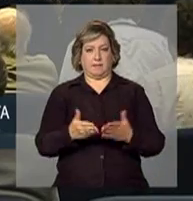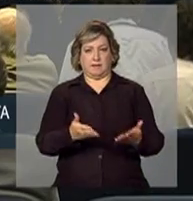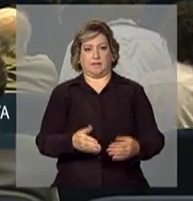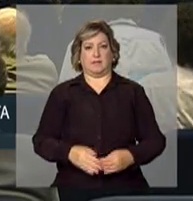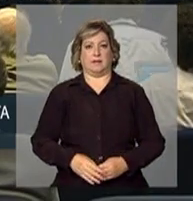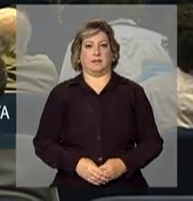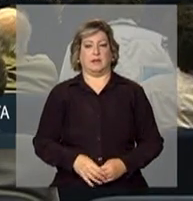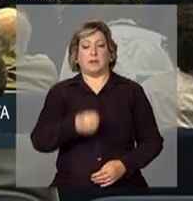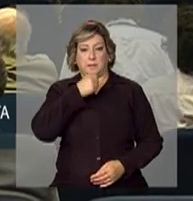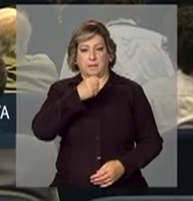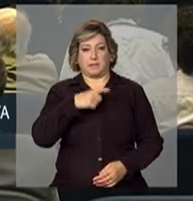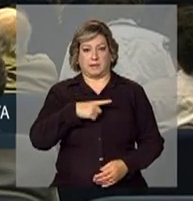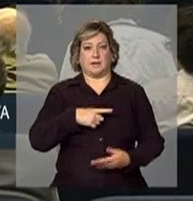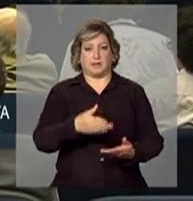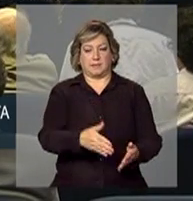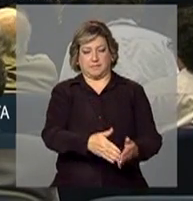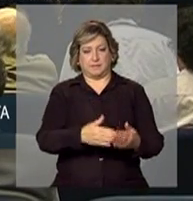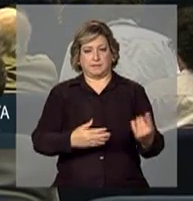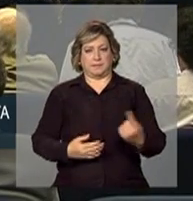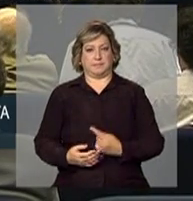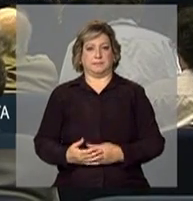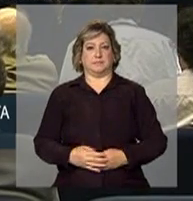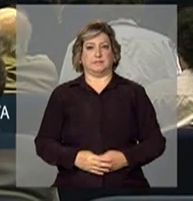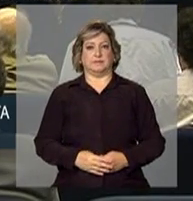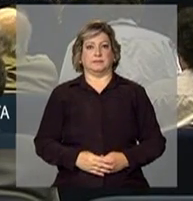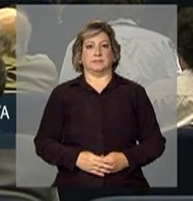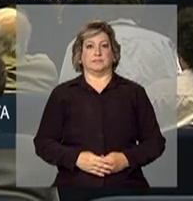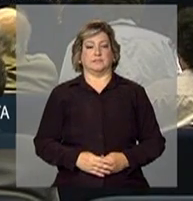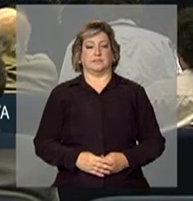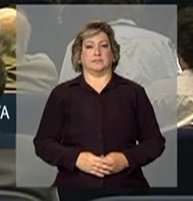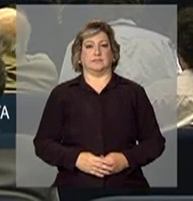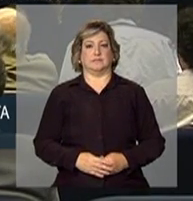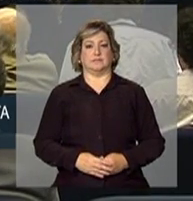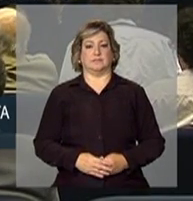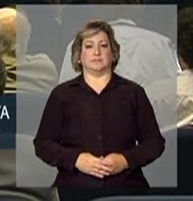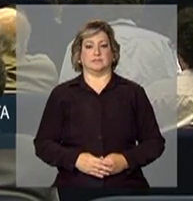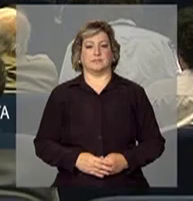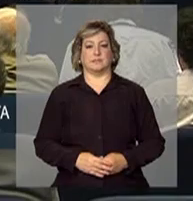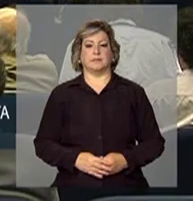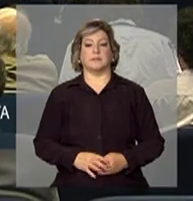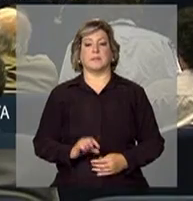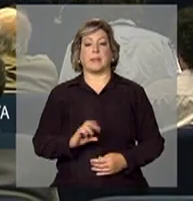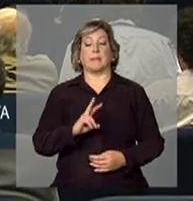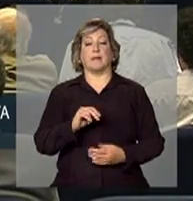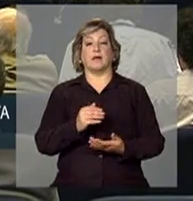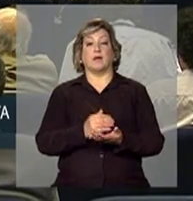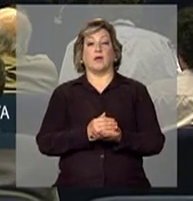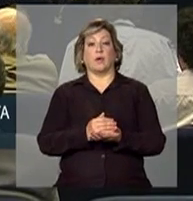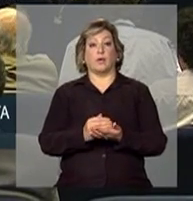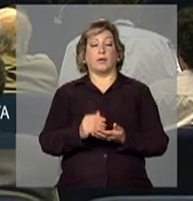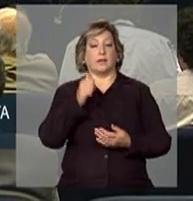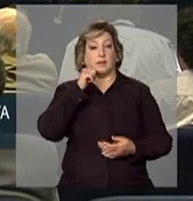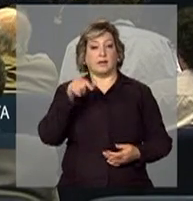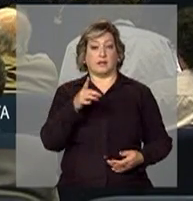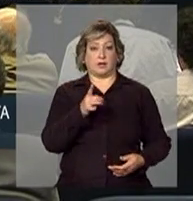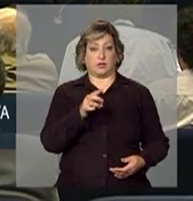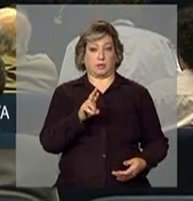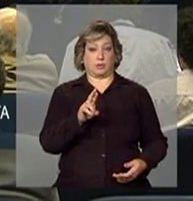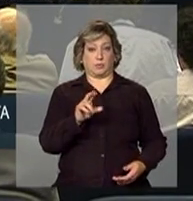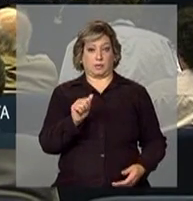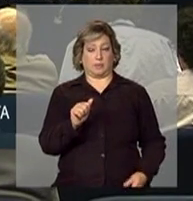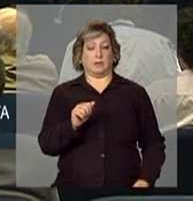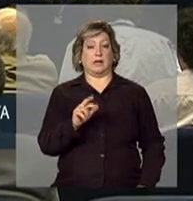o microfone está aqui, por gentileza. Vou começar pela observação da doutora Rita,